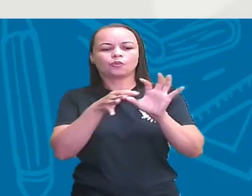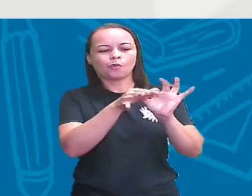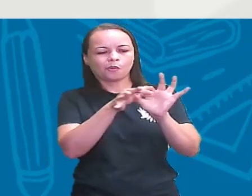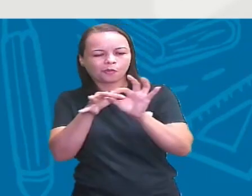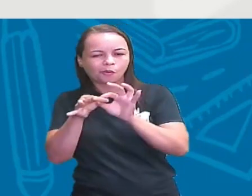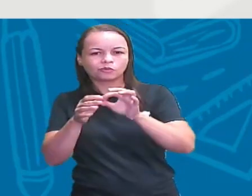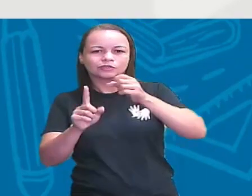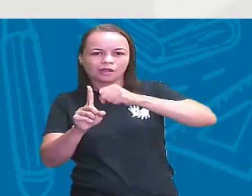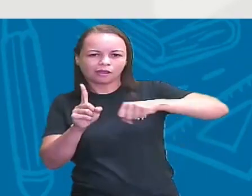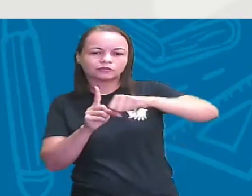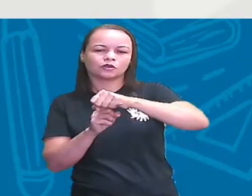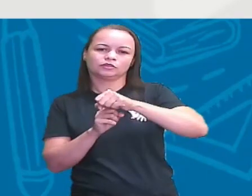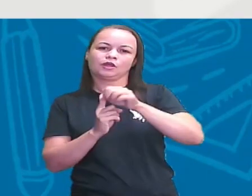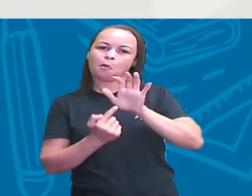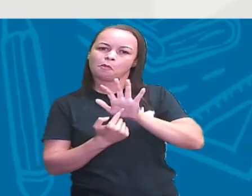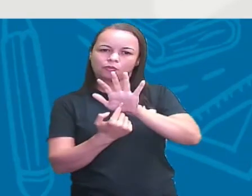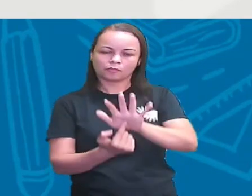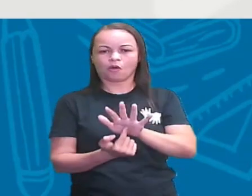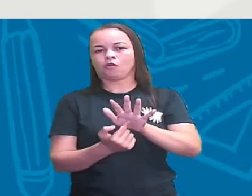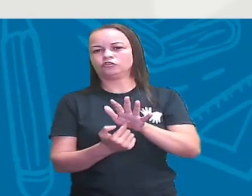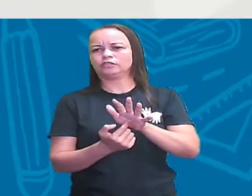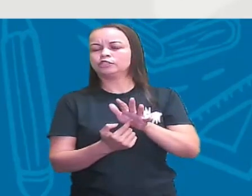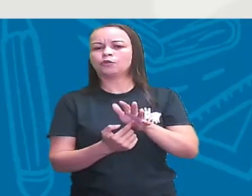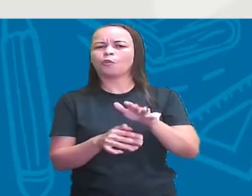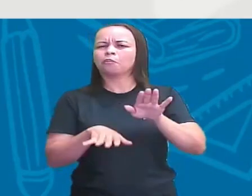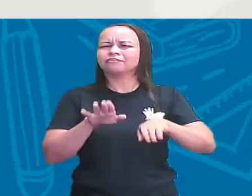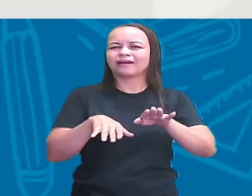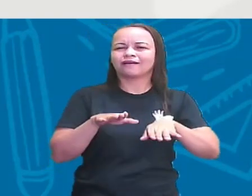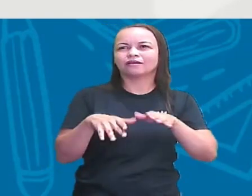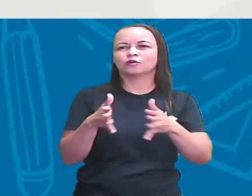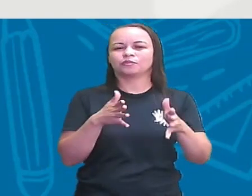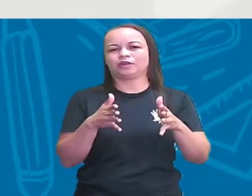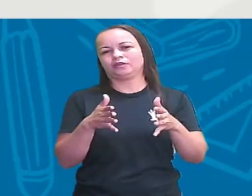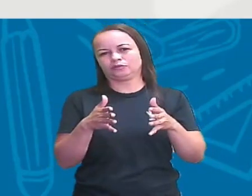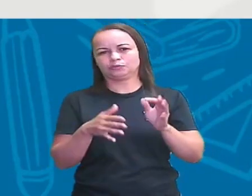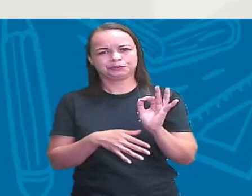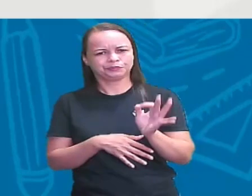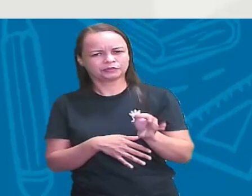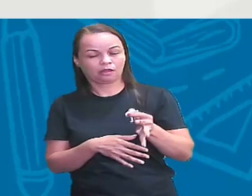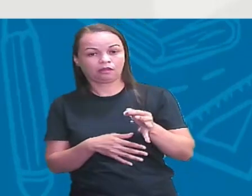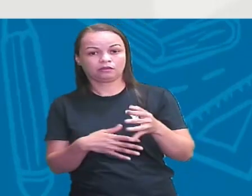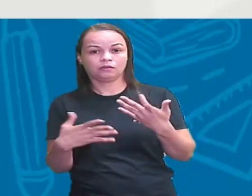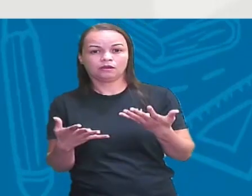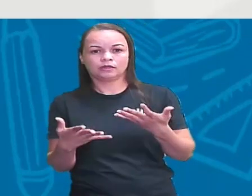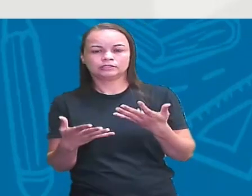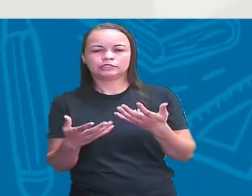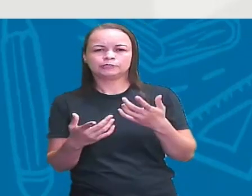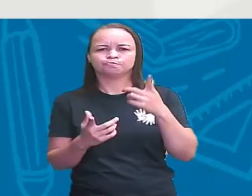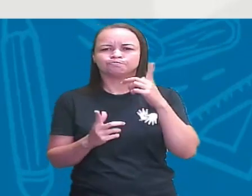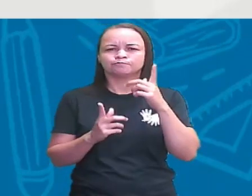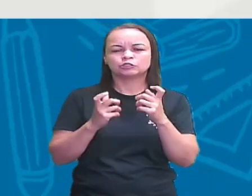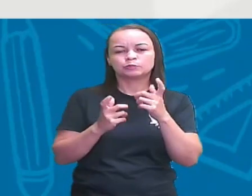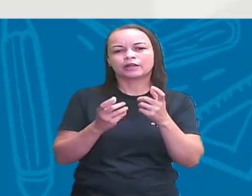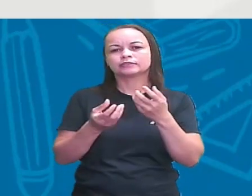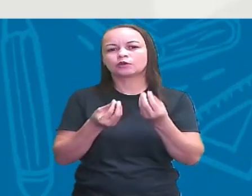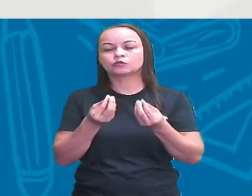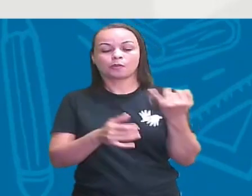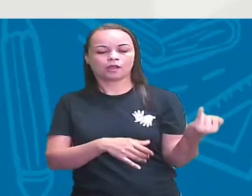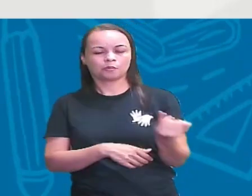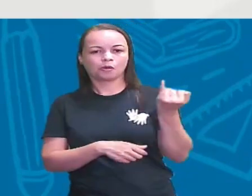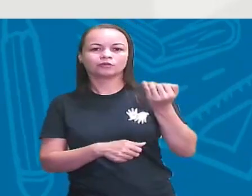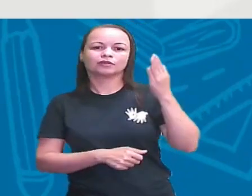naturalmente um modo mais ou menos adequado, né, de expressão, sendo